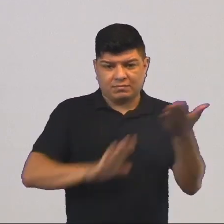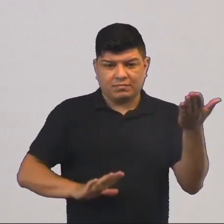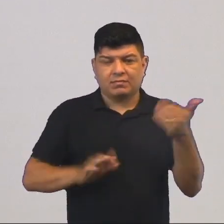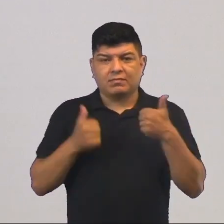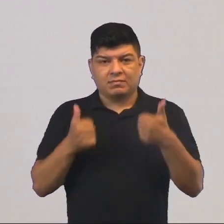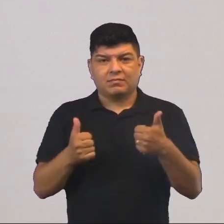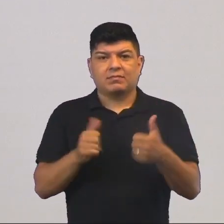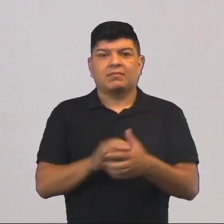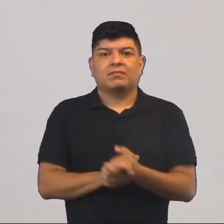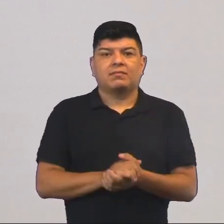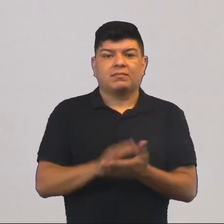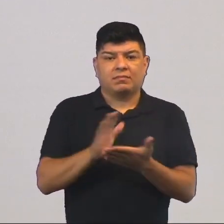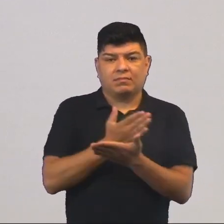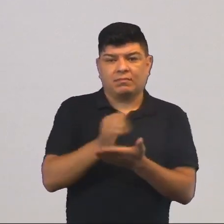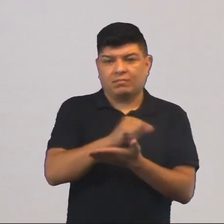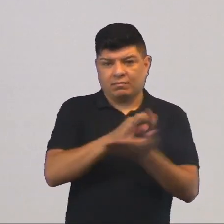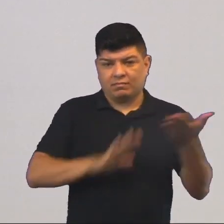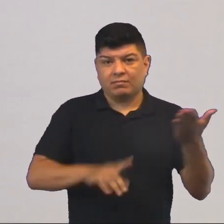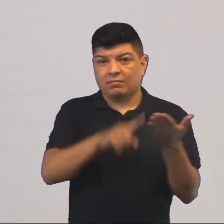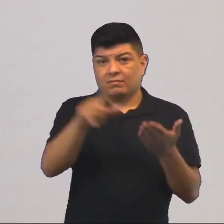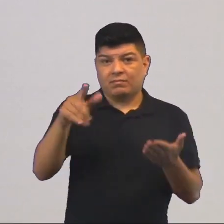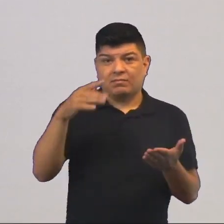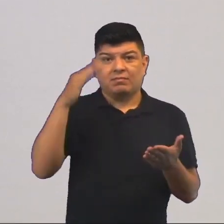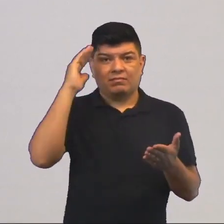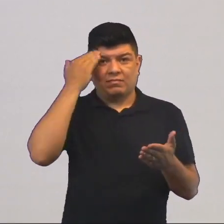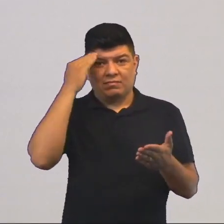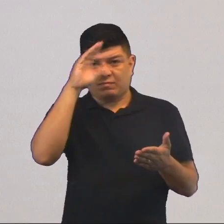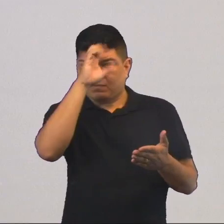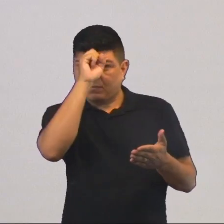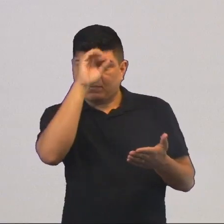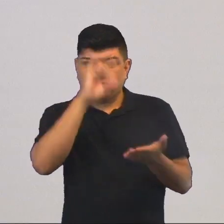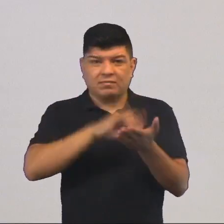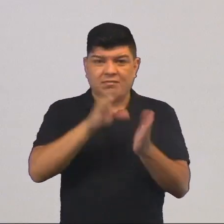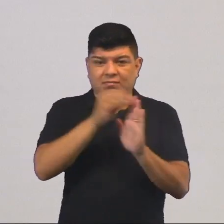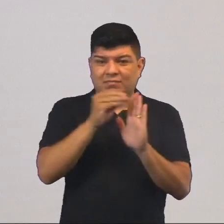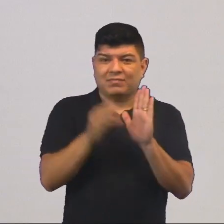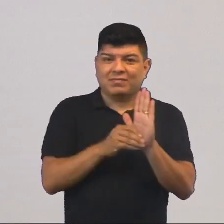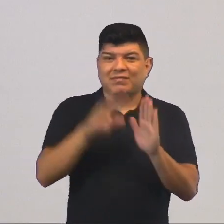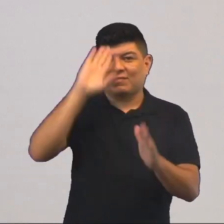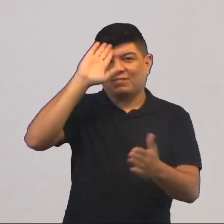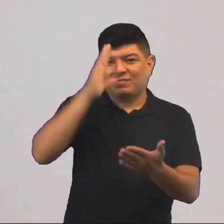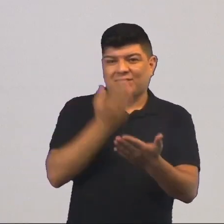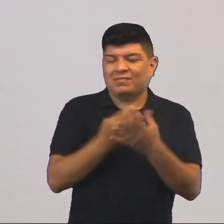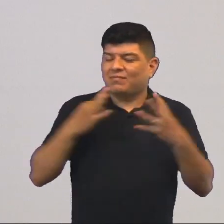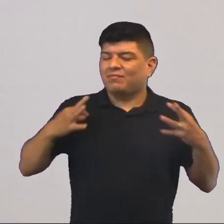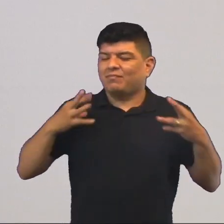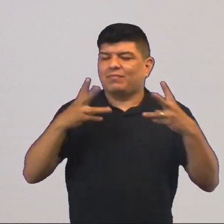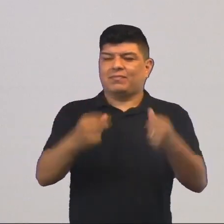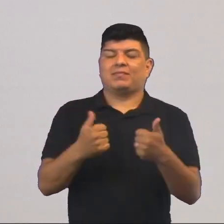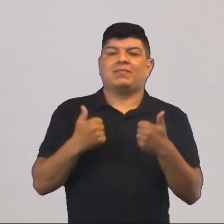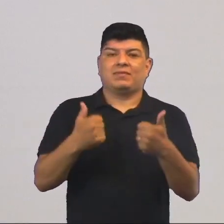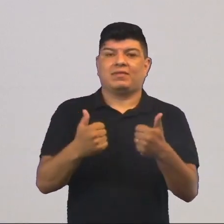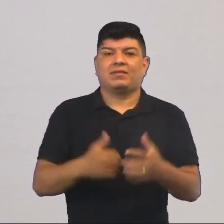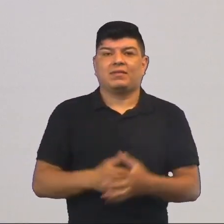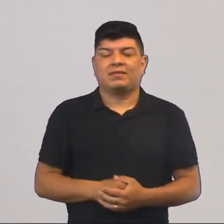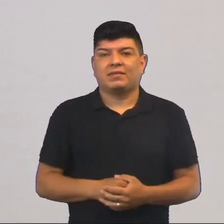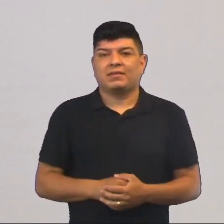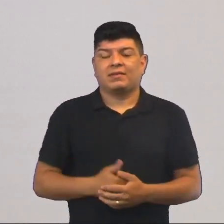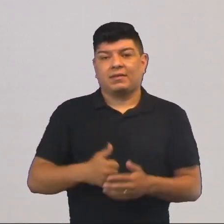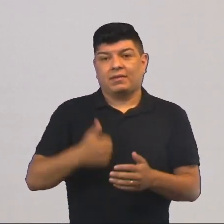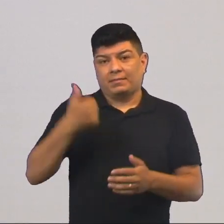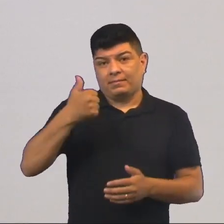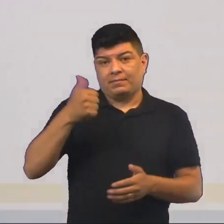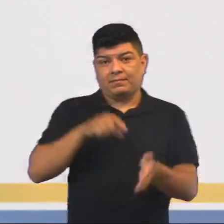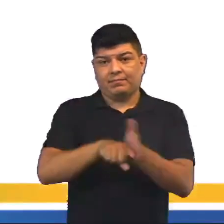questões. Vamos efetuar algumas questões para saber se você compreendeu o conteúdo. Eu acredito que você vai acertar tudinho. Então, vamos lá? Vamos para a